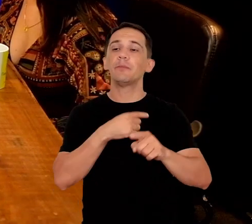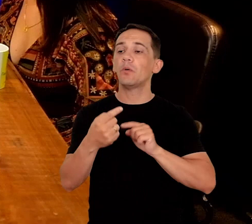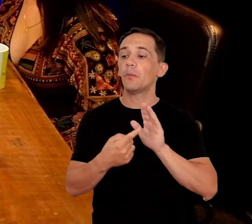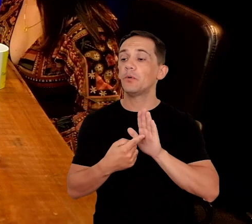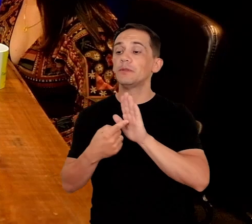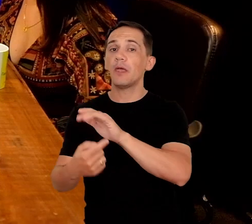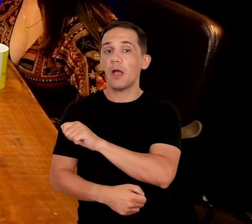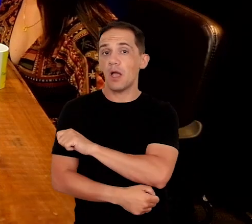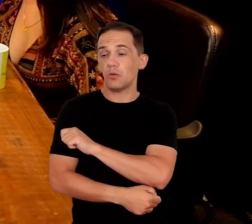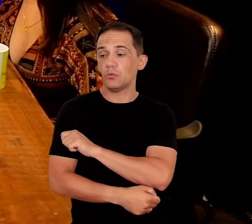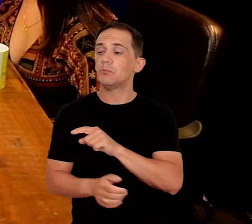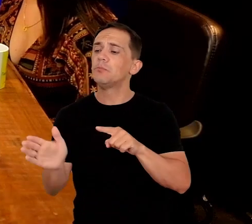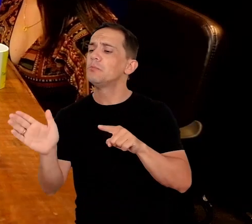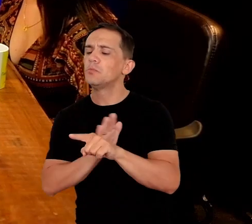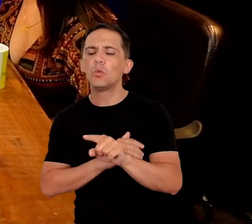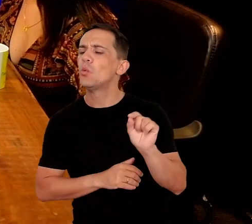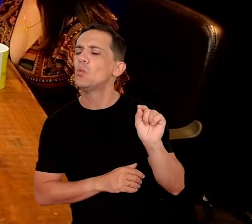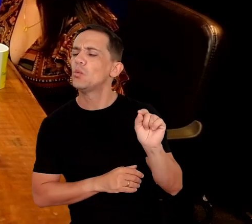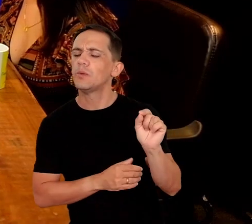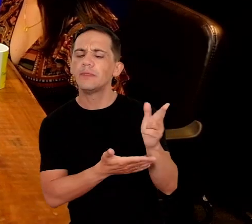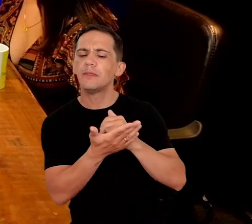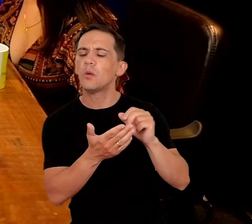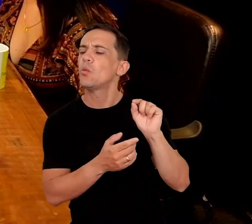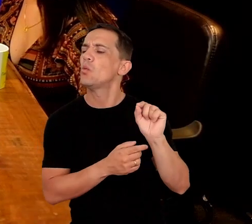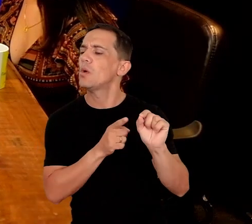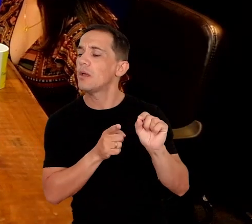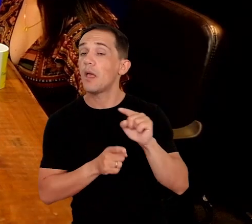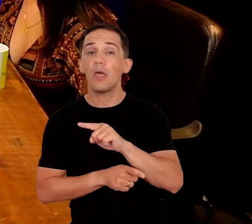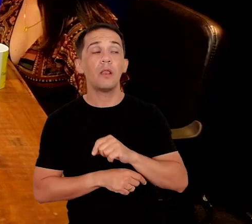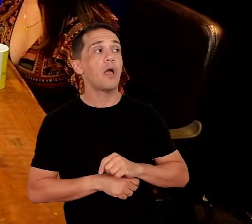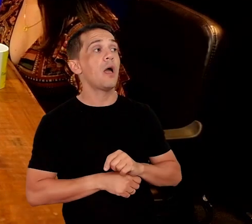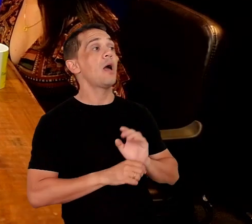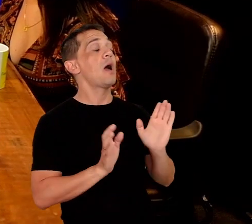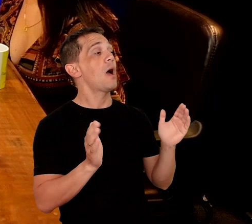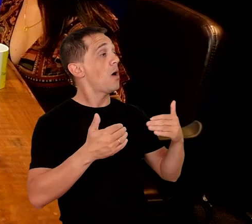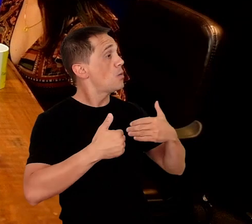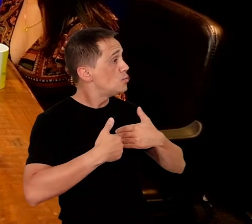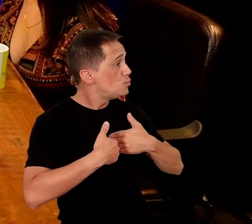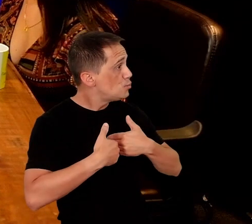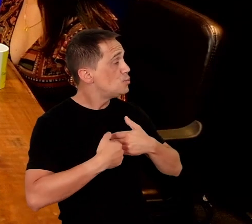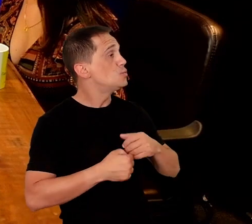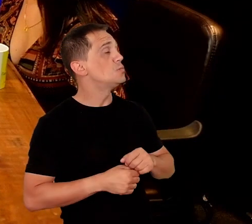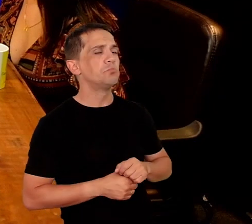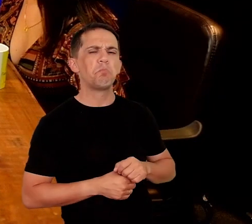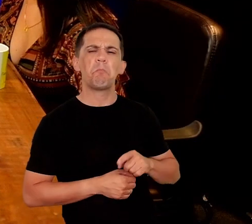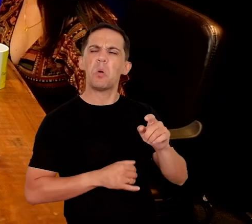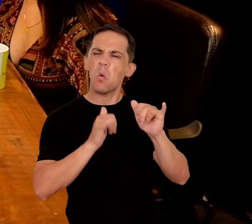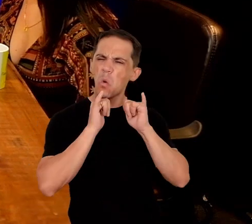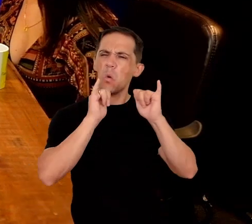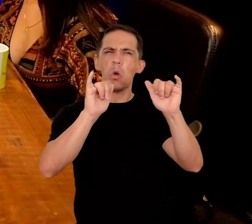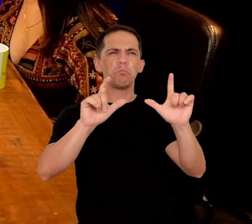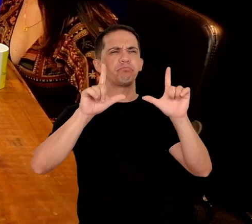olharam, eles lembraram da aula. Não é do surdo, né, Pro? Não é, mas o que é? É o autismo.